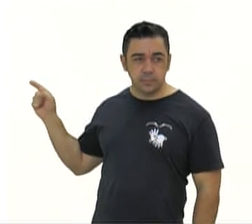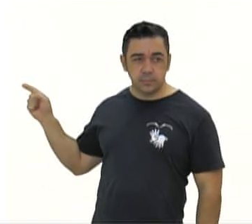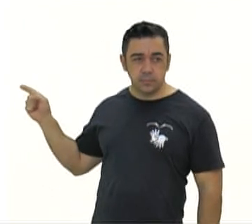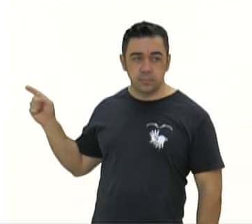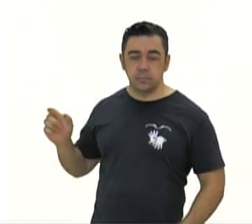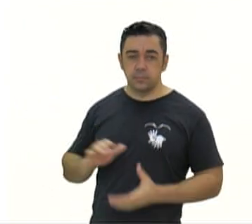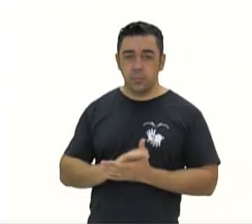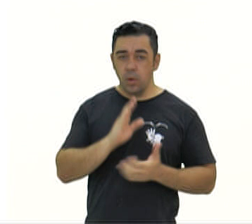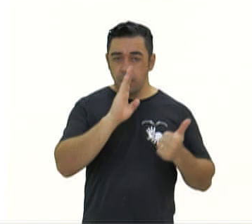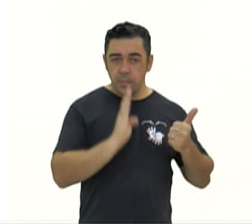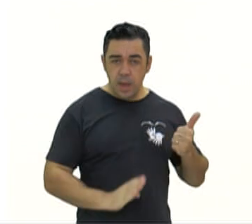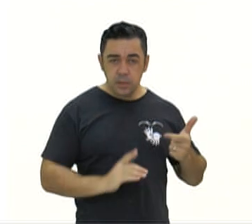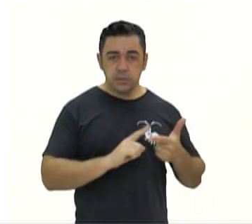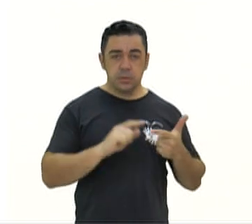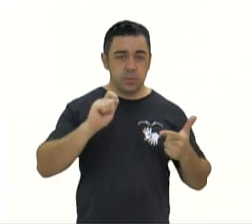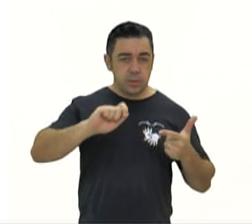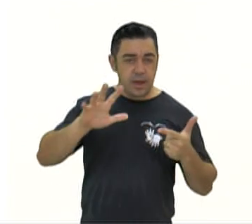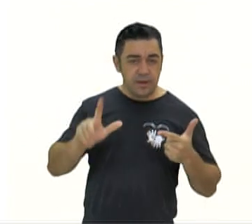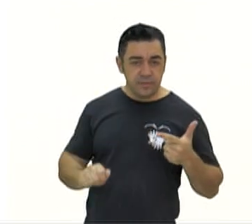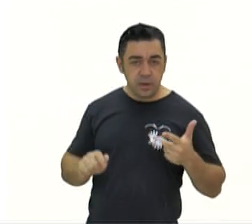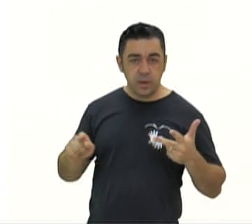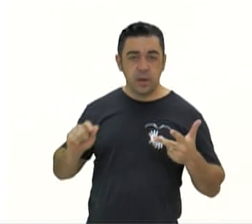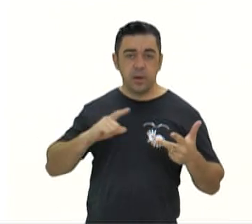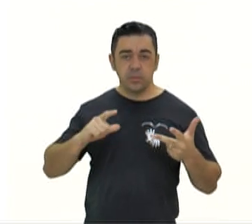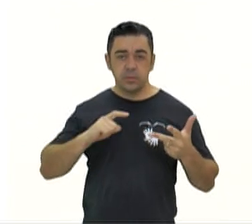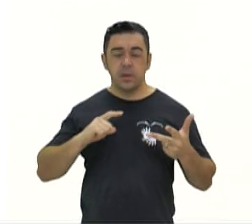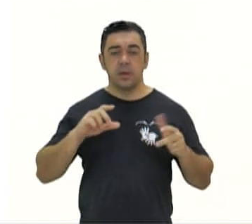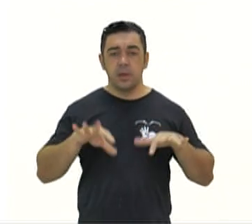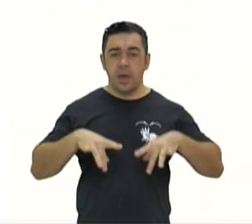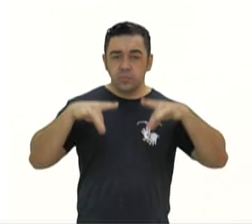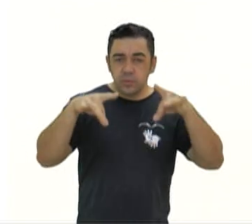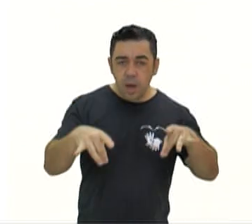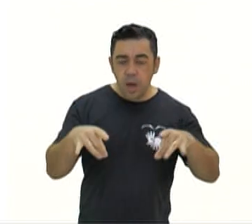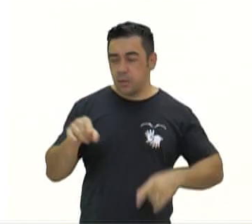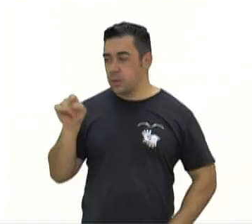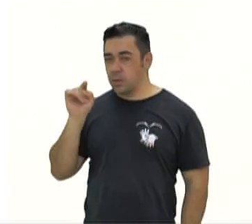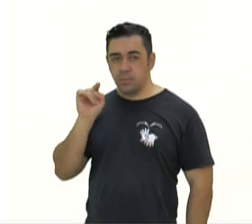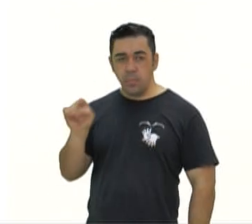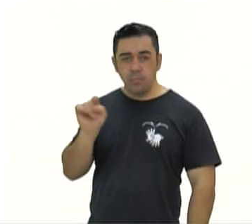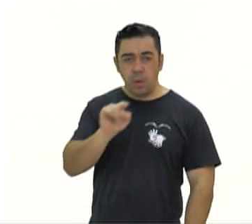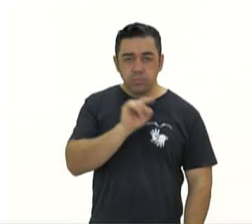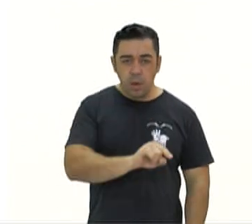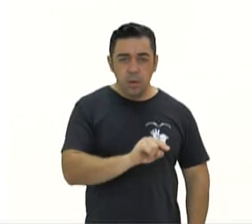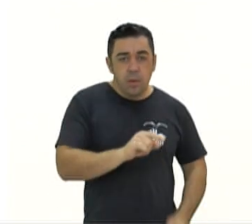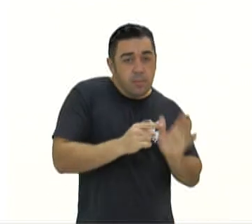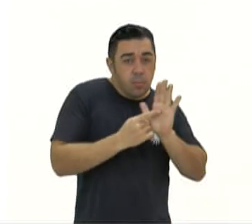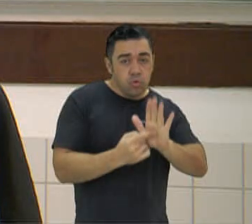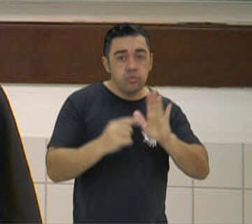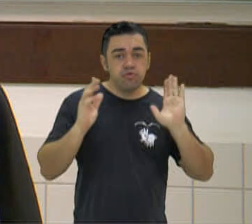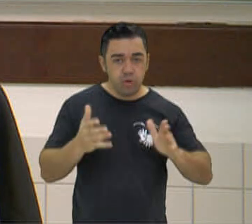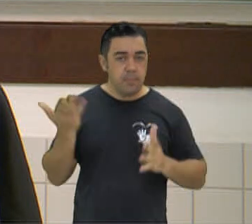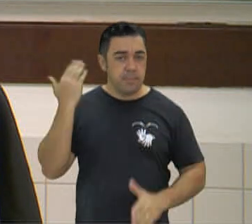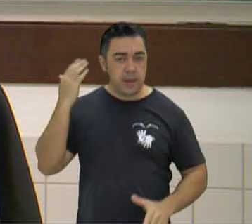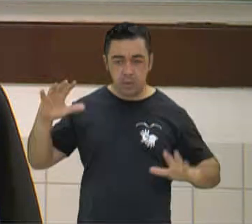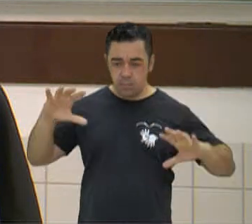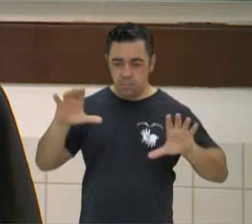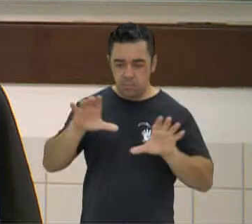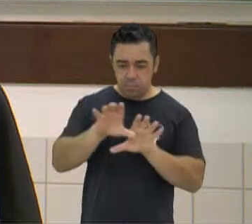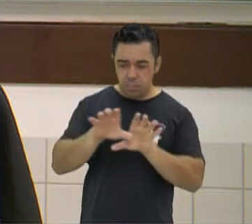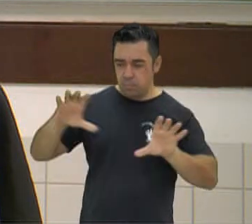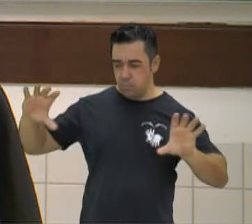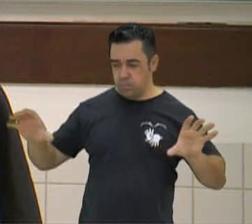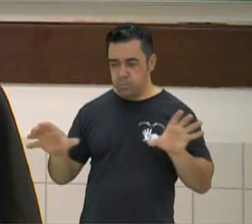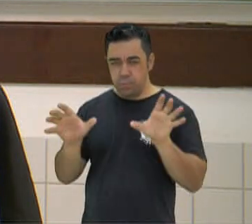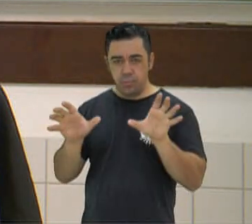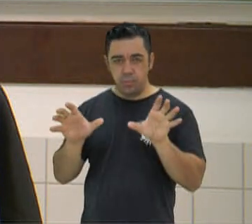mesossauro tanto no Brasil, quanto na África, na Antártida, na Austrália, mostrando que esses continentes já tiveram juntos, que eles já tiveram próximos.